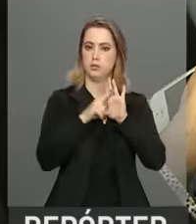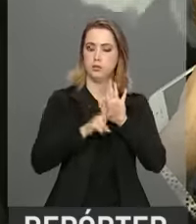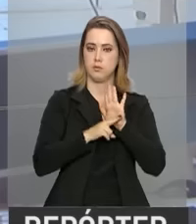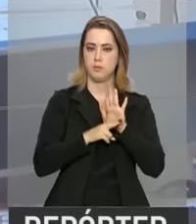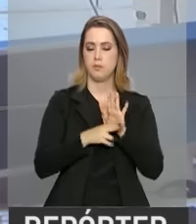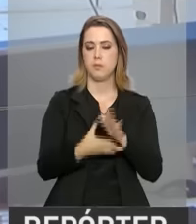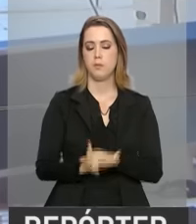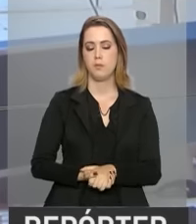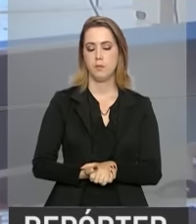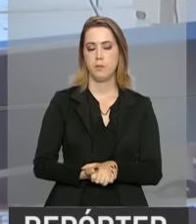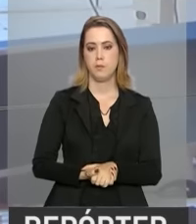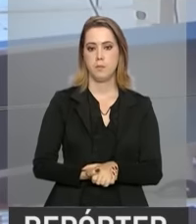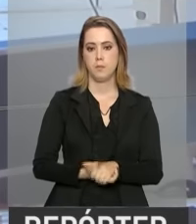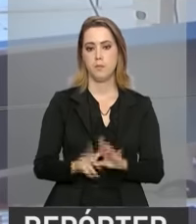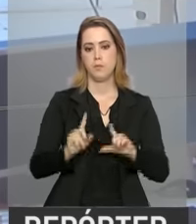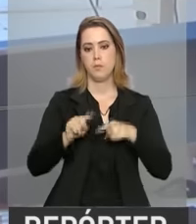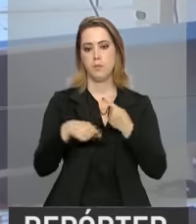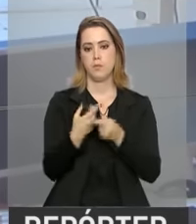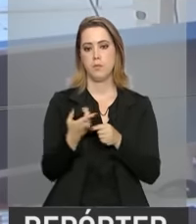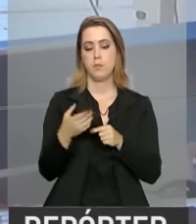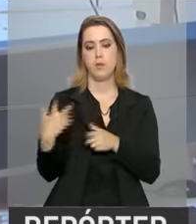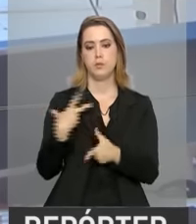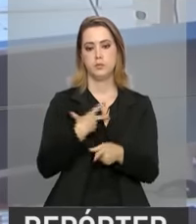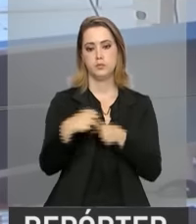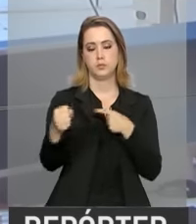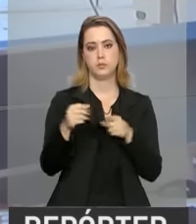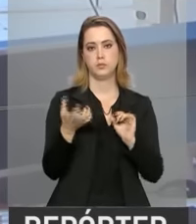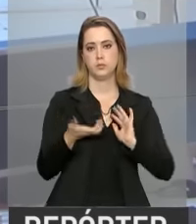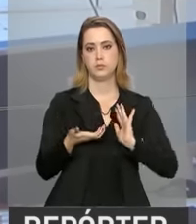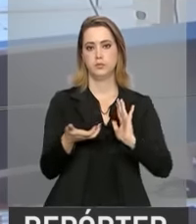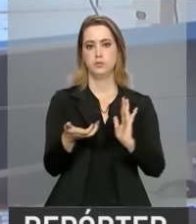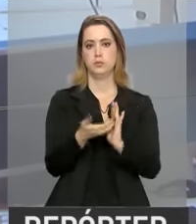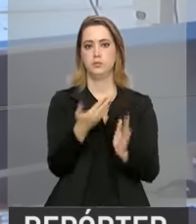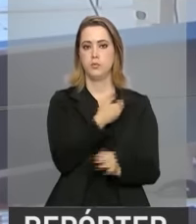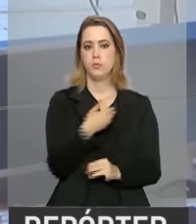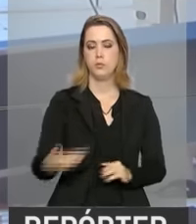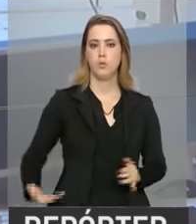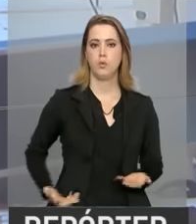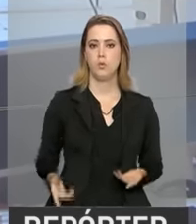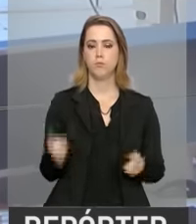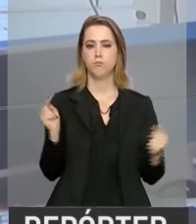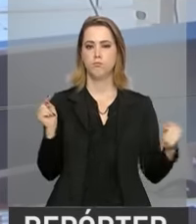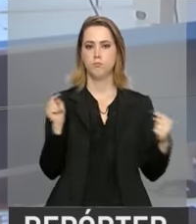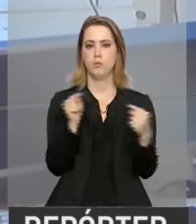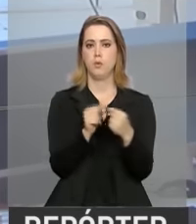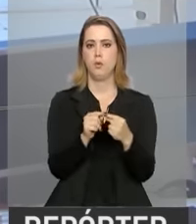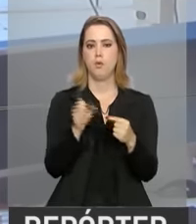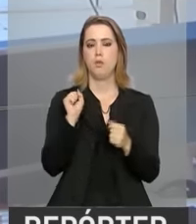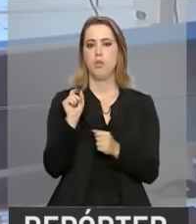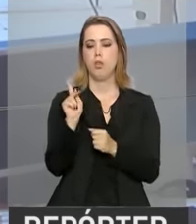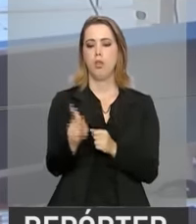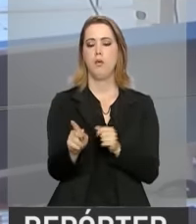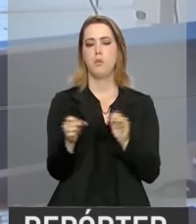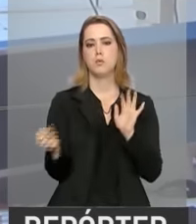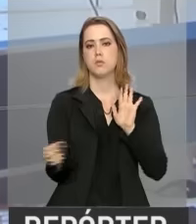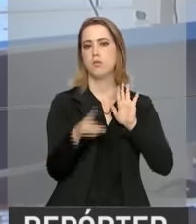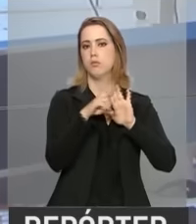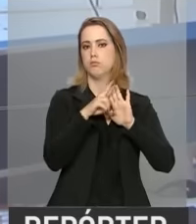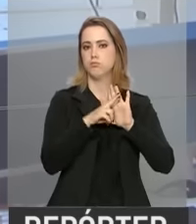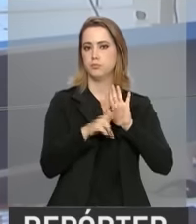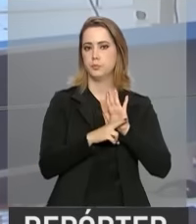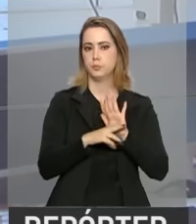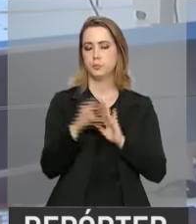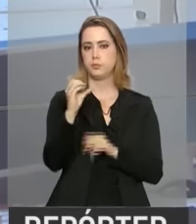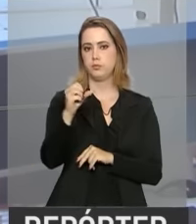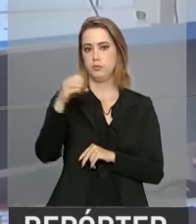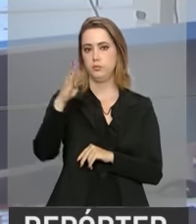adiantar. E depois da vitória na Câmara dos Deputados, o governo se concentra agora na reforma da Previdência. Em entrevista à Rádio